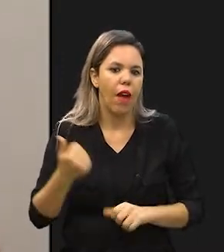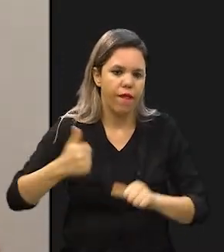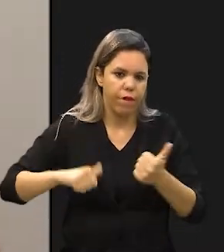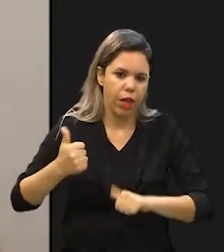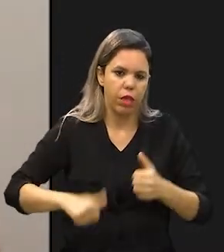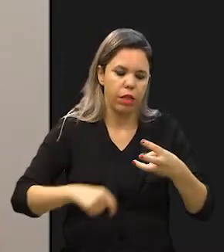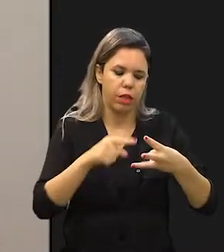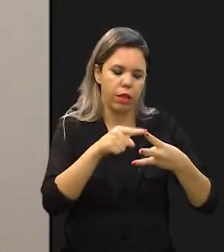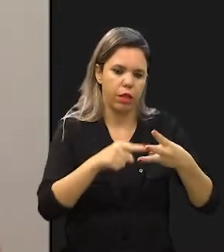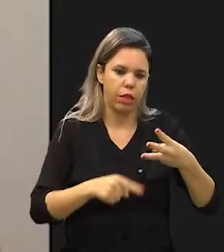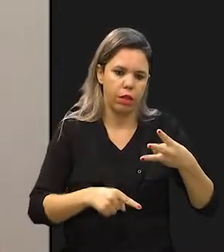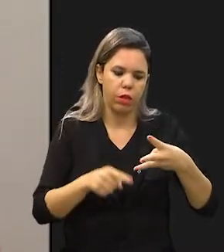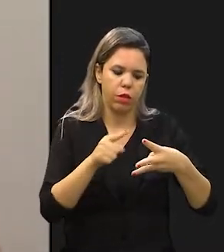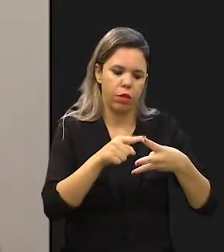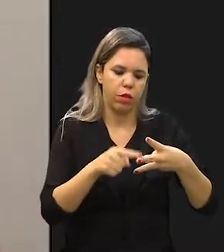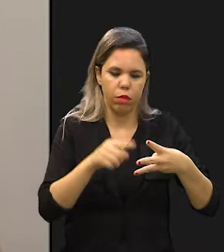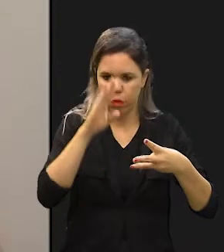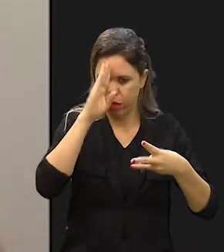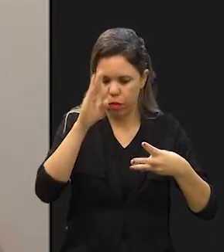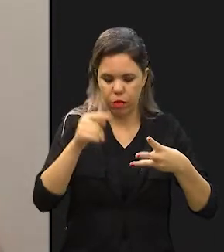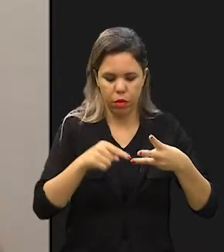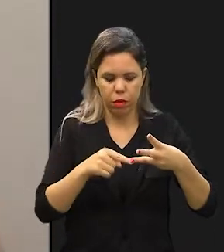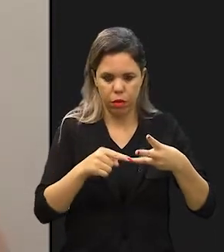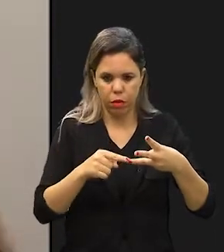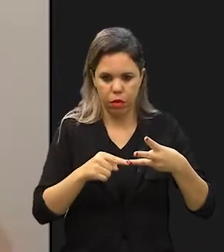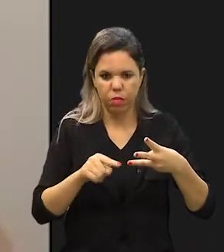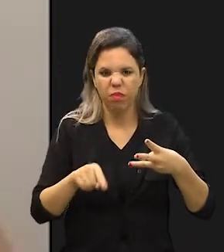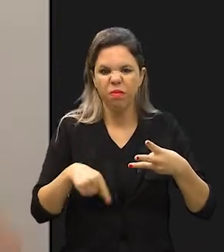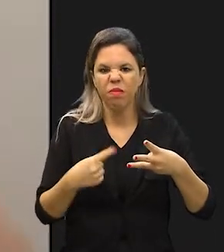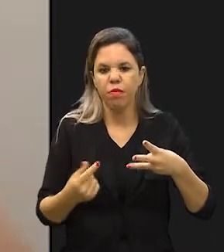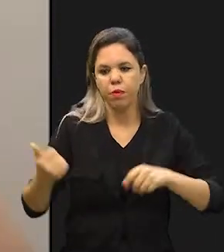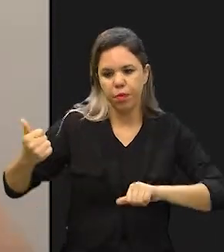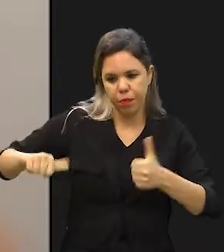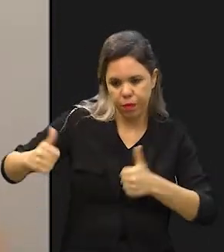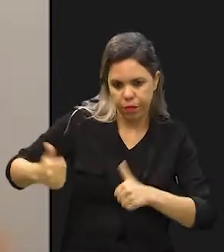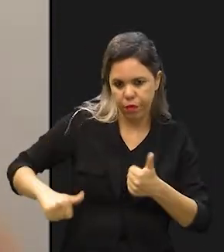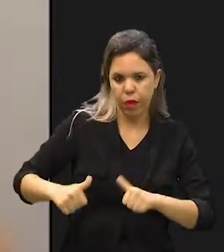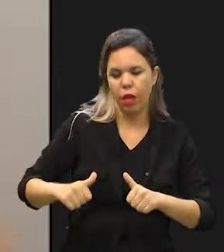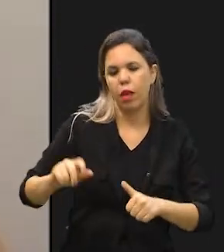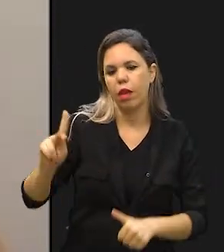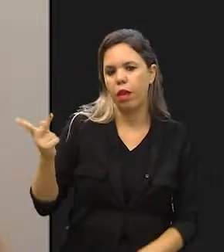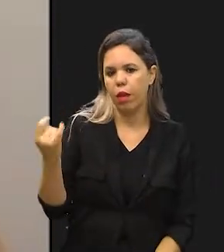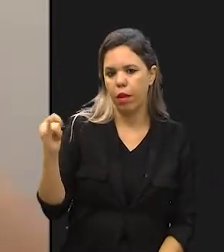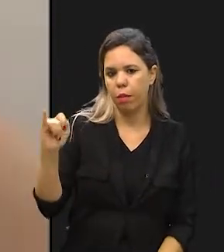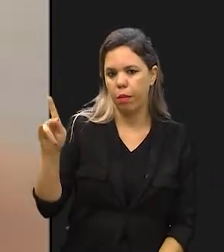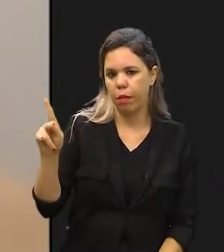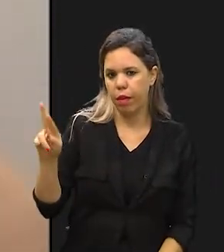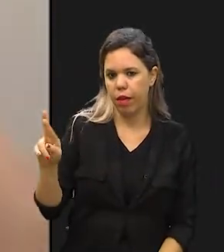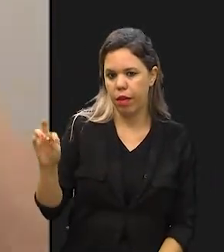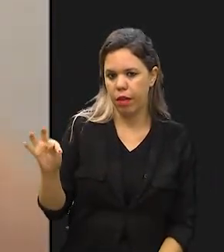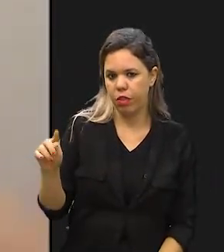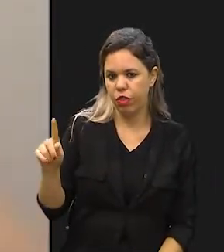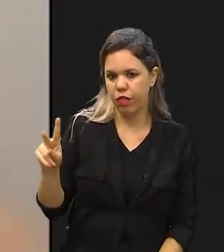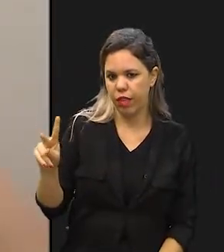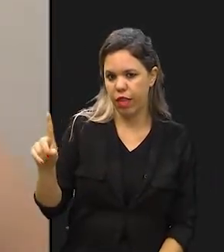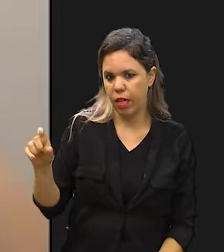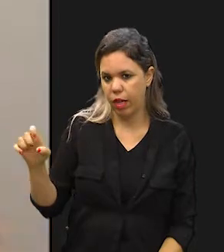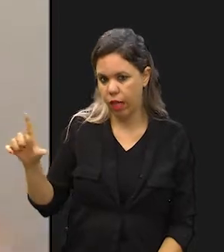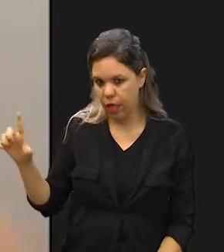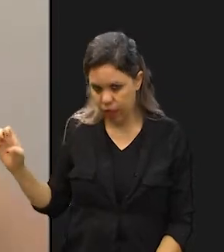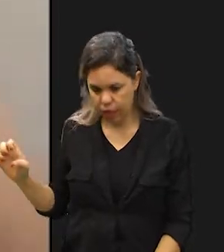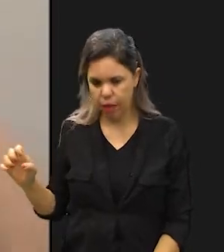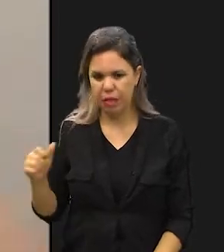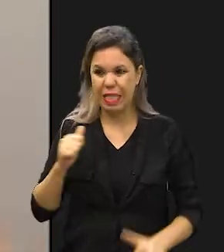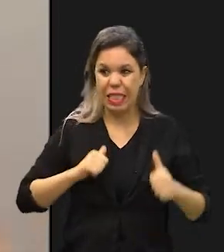avalia três áreas, né? Duas principais e mais uma. Então, a gente avalia a hiperatividade, né, que é aquela agitação importante,